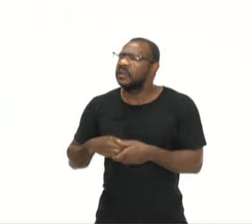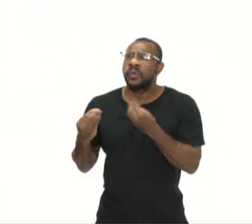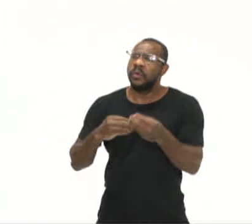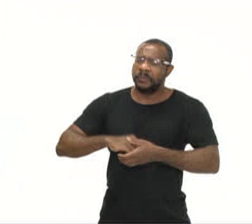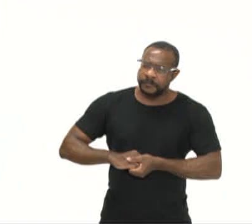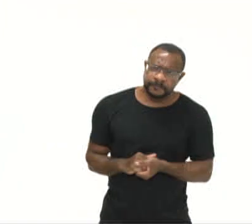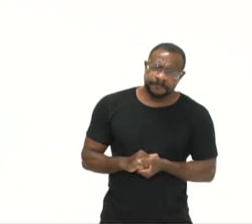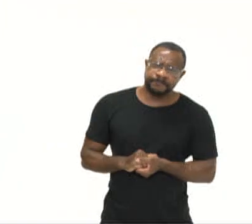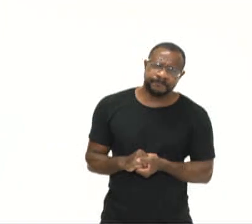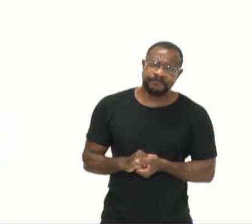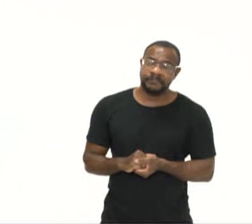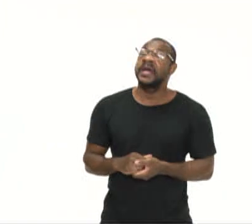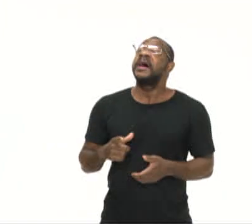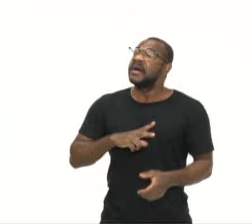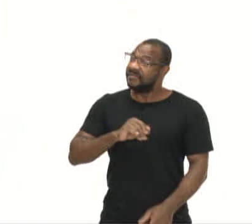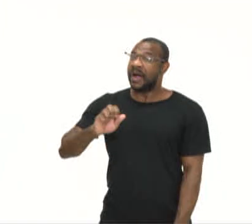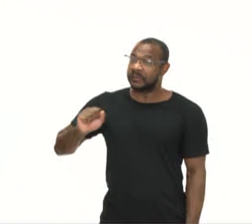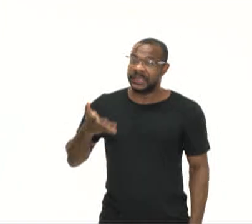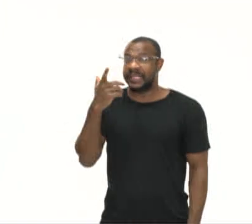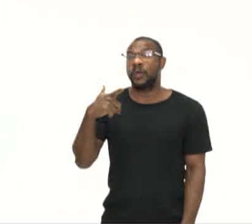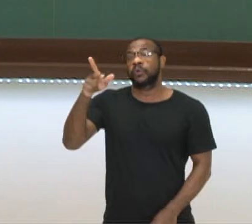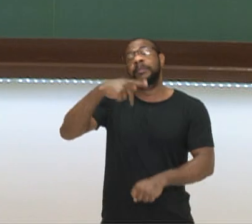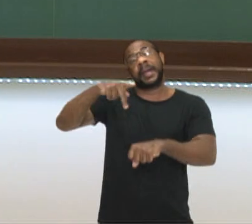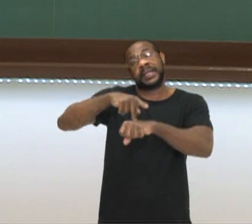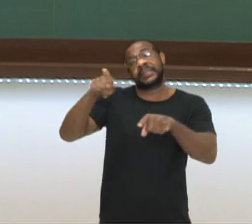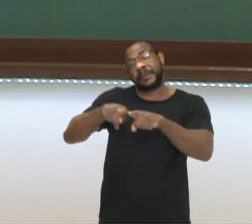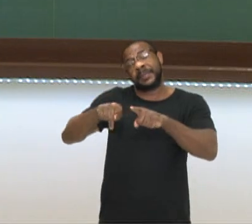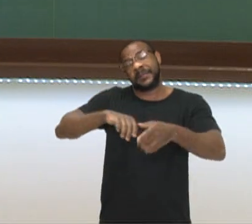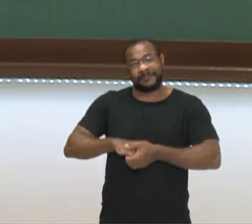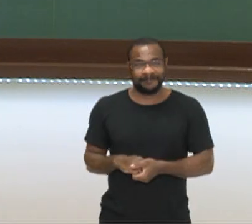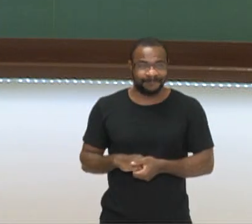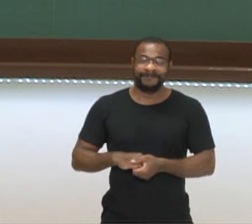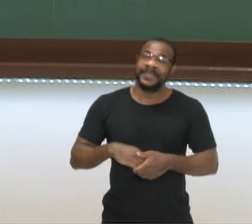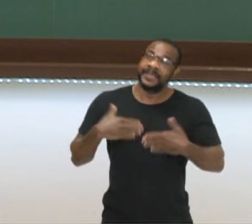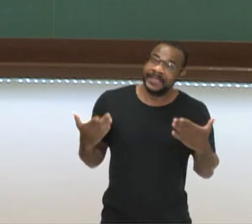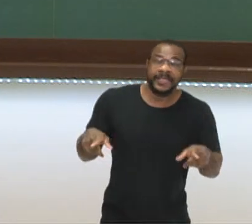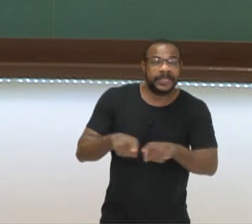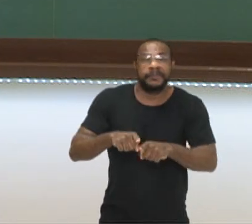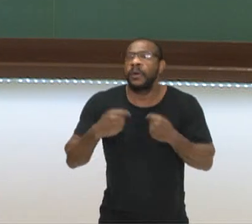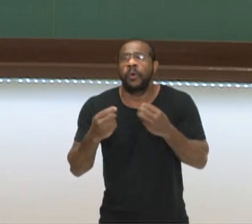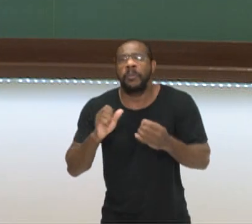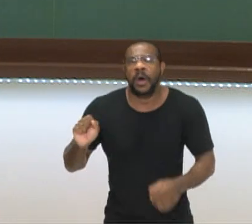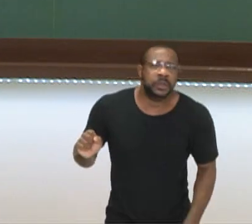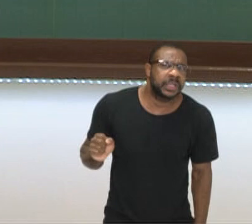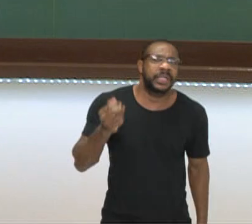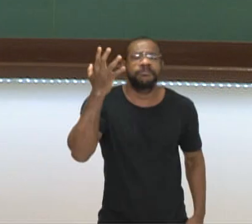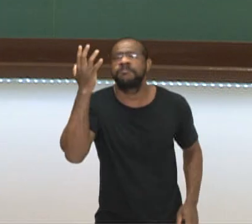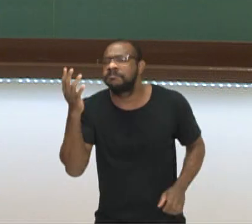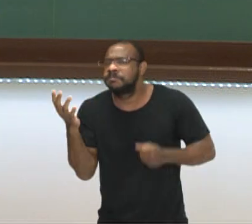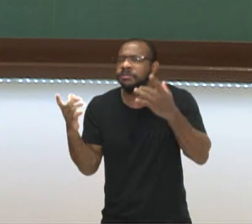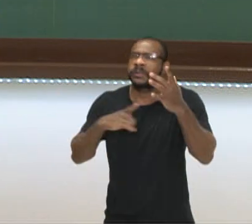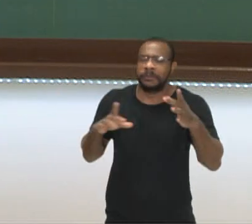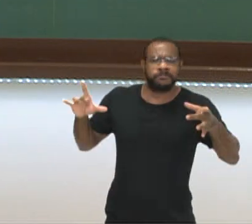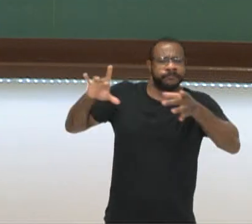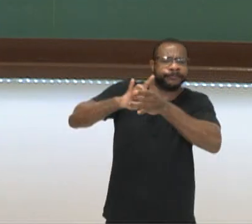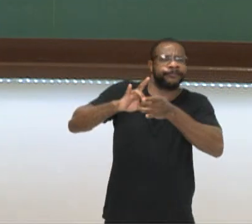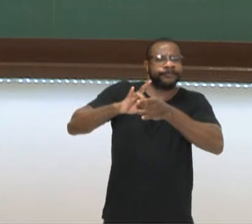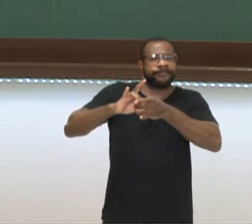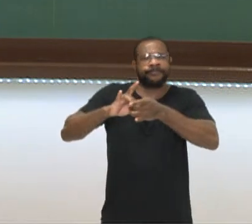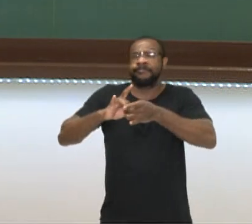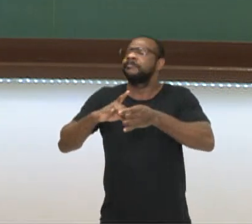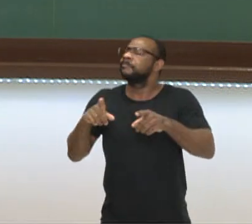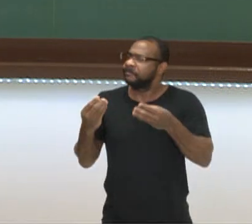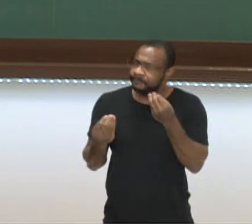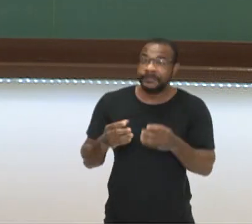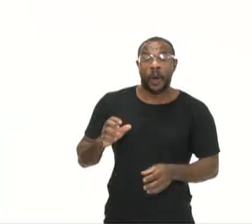vai acontecer em outros países. A gente vai ter a percepção de como os eventos estão todos interligados